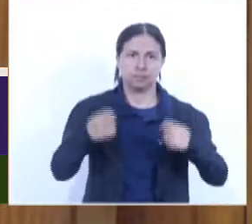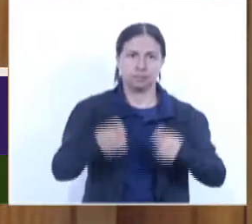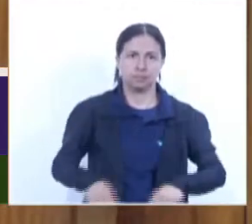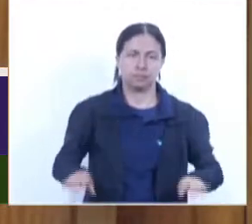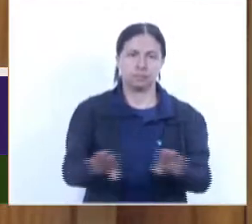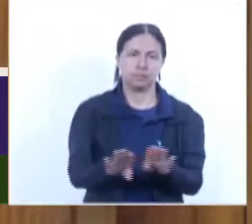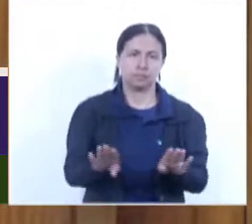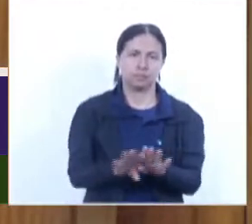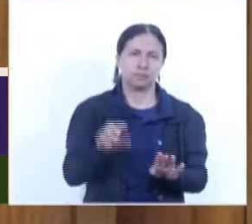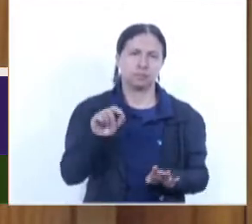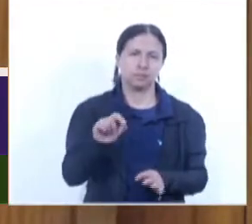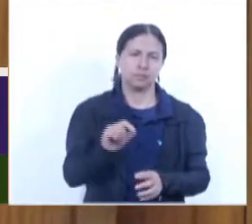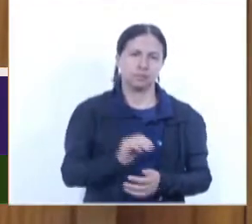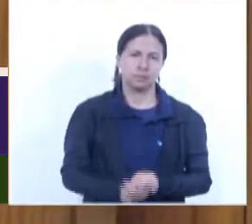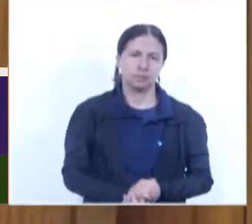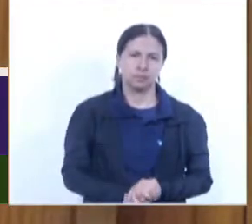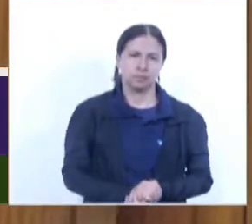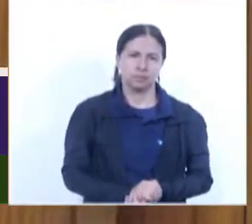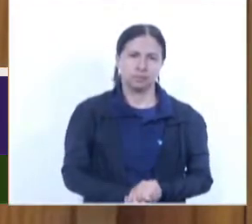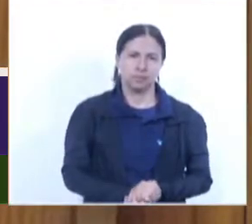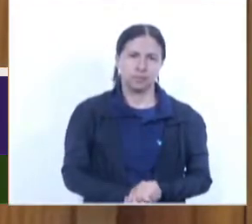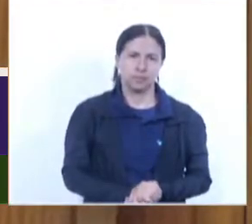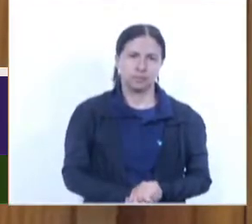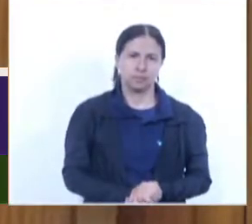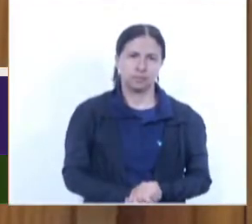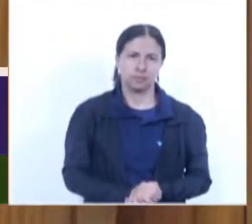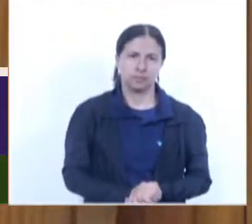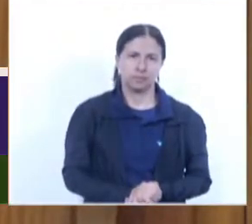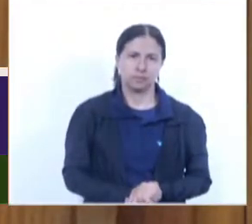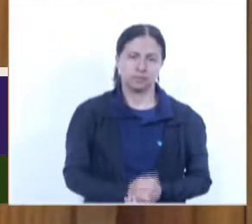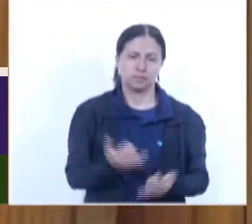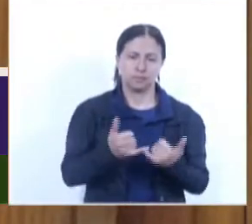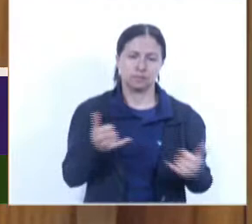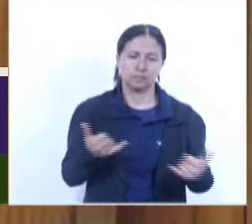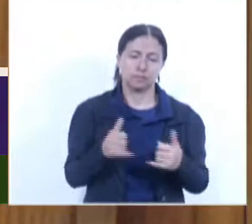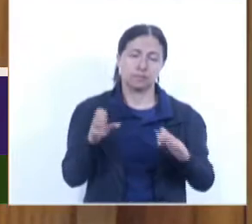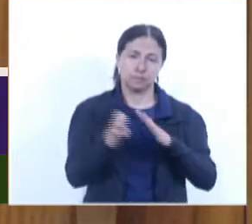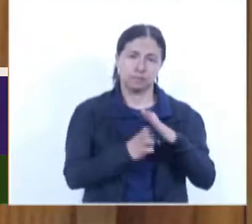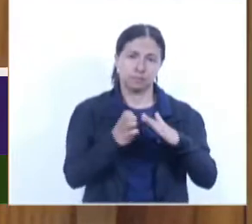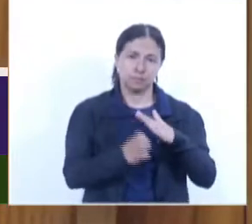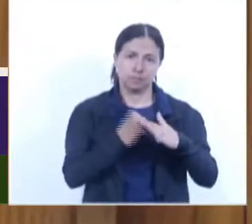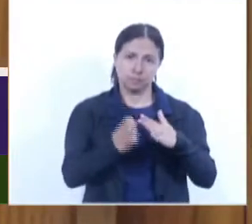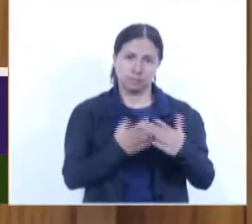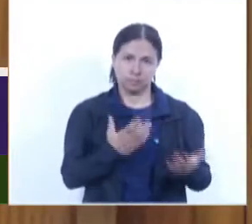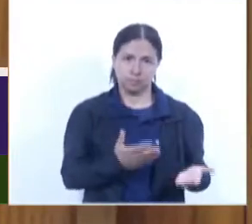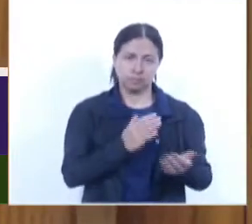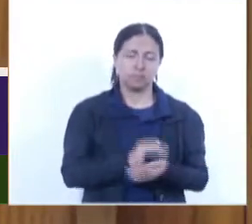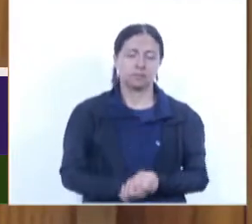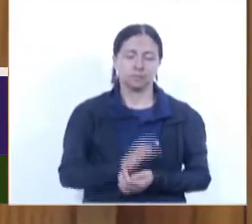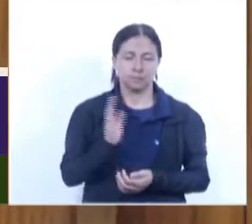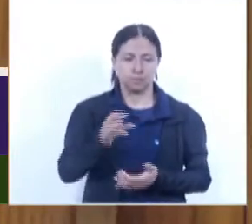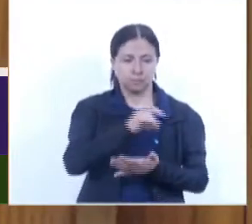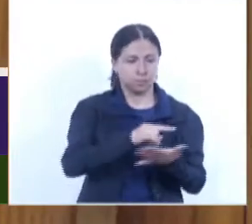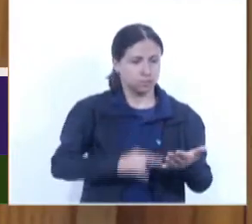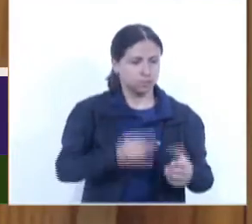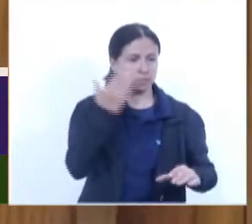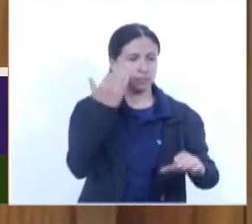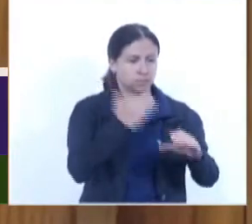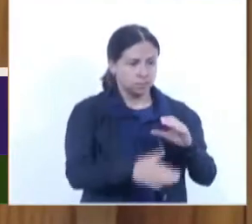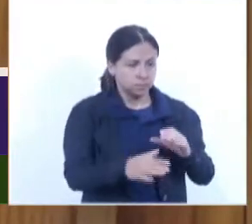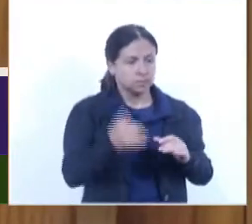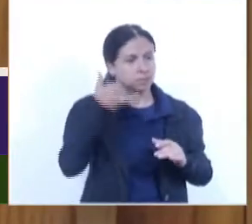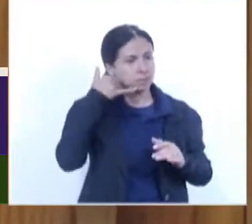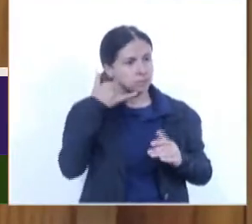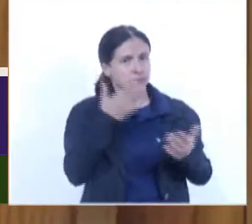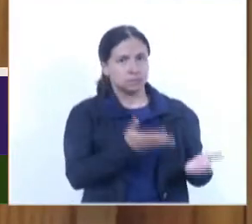também é solicitando a Cemig já apresentei documentos já entrei em contato o bairro Shopping